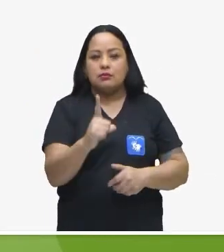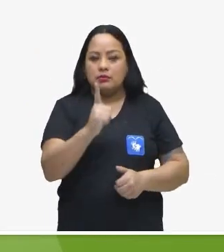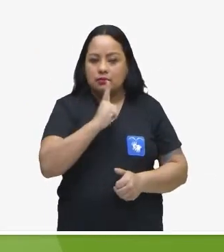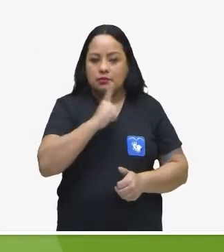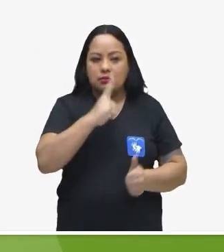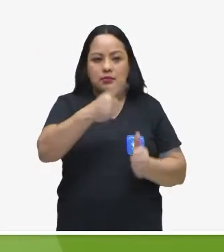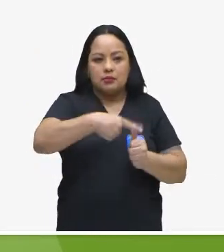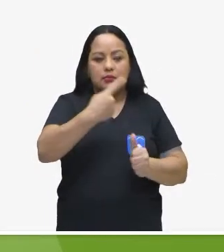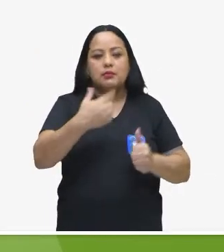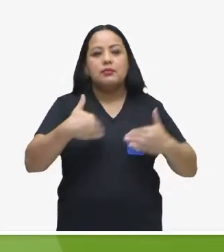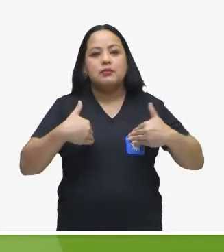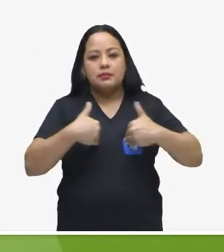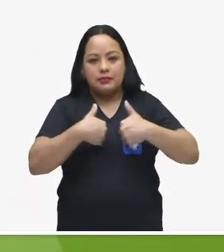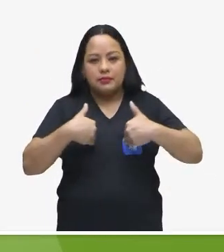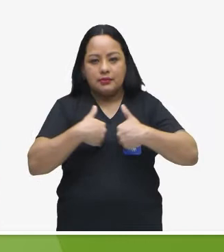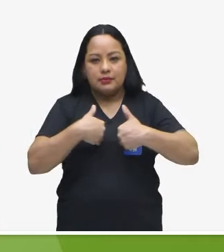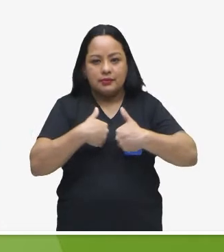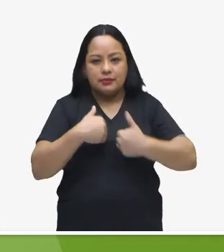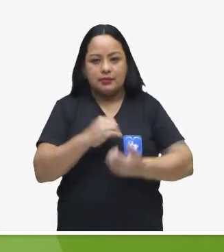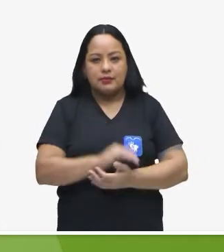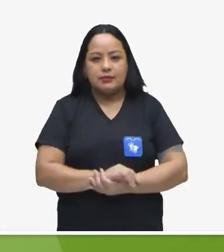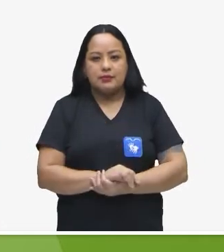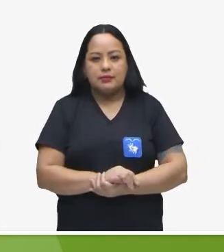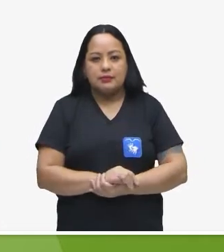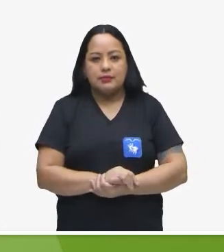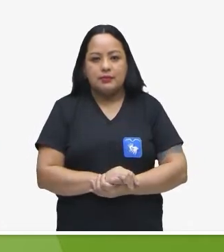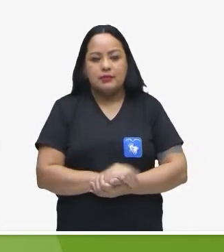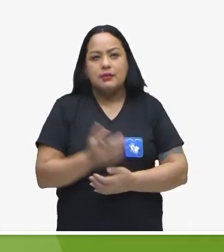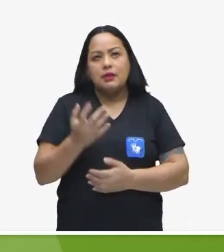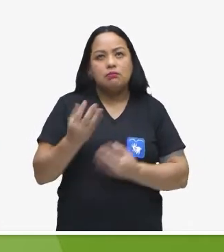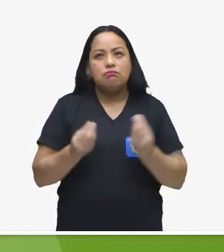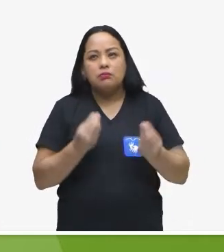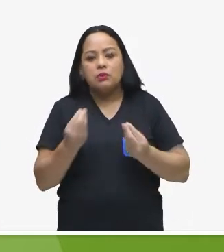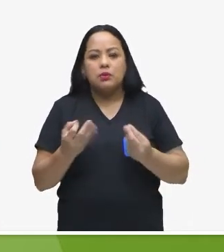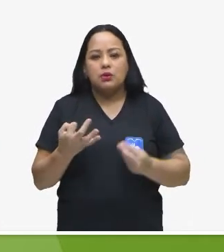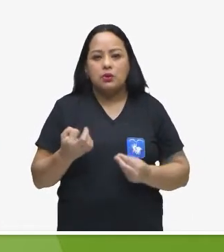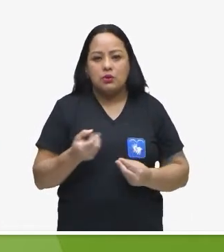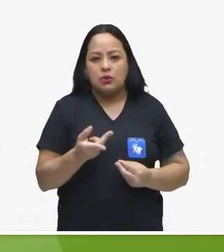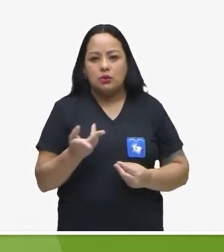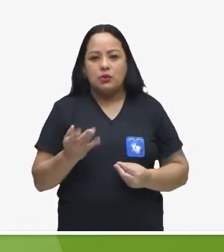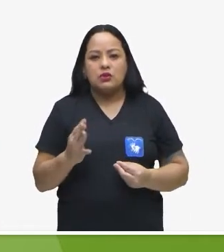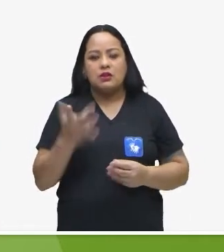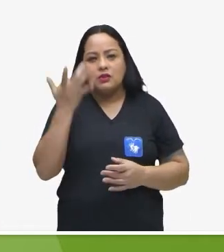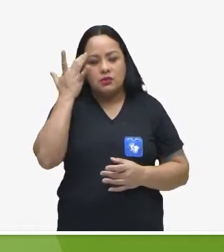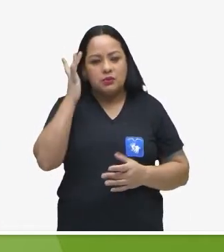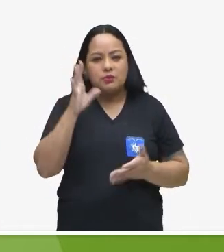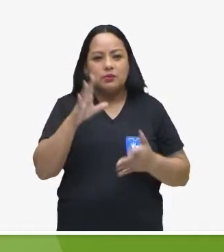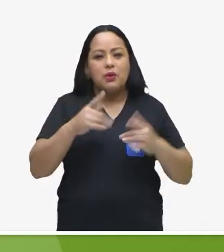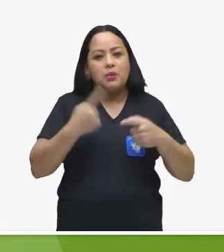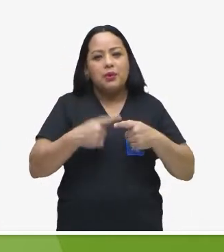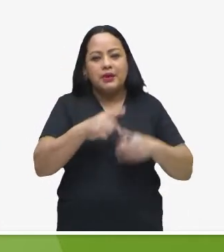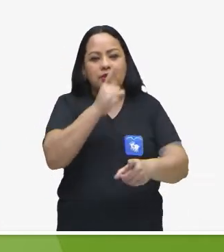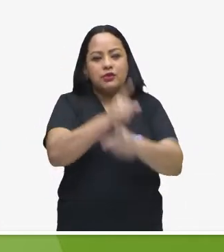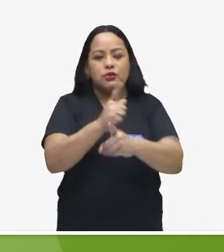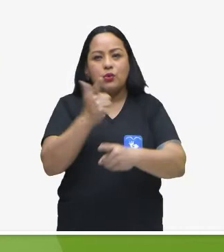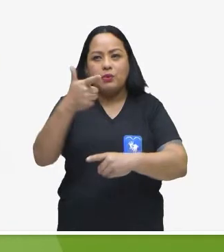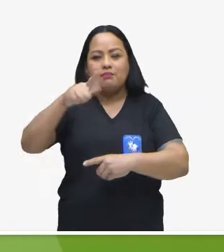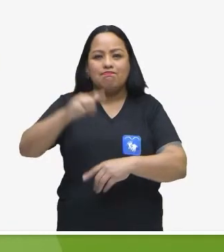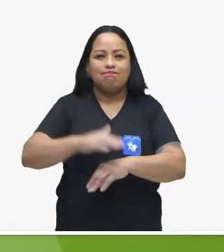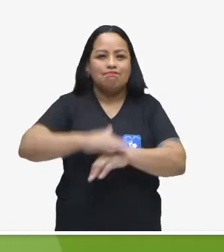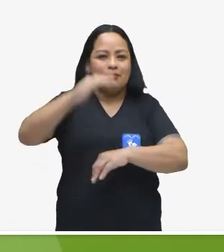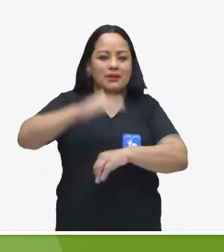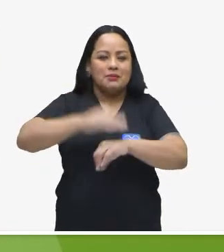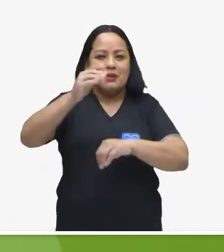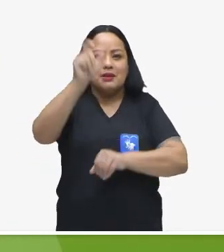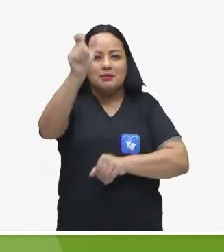os animais, né? Que tem uma estimativa, esses números não são exatos, tá? Porque a cada dia a gente descobre mais e mais